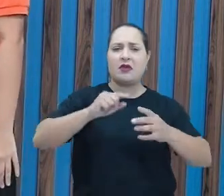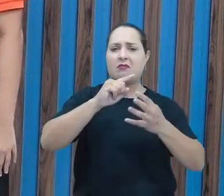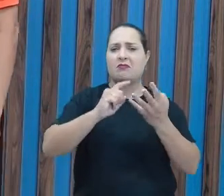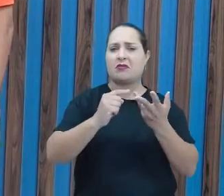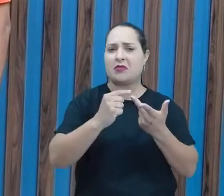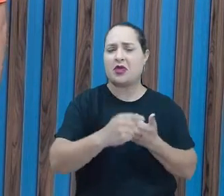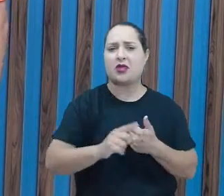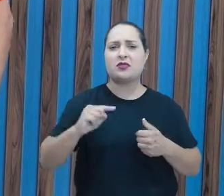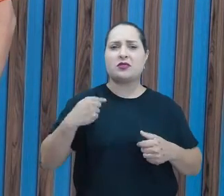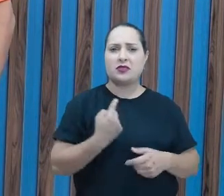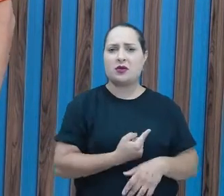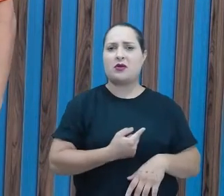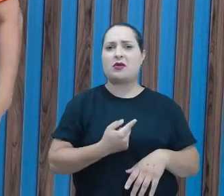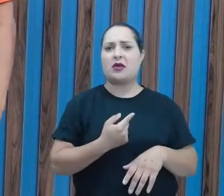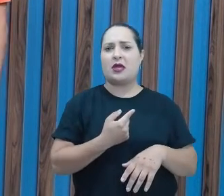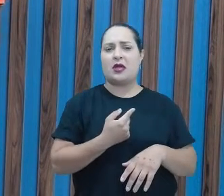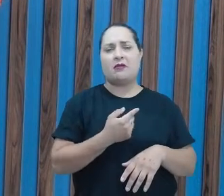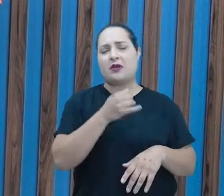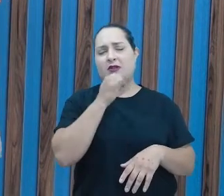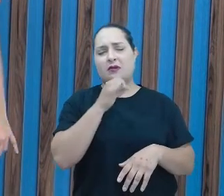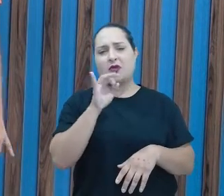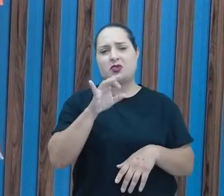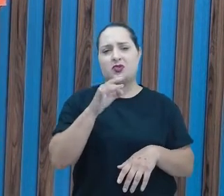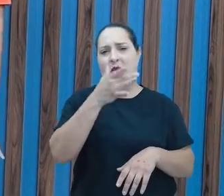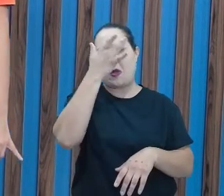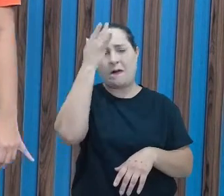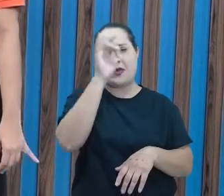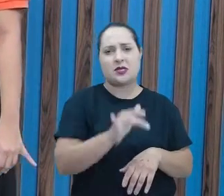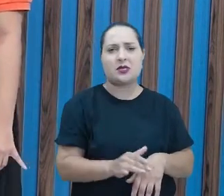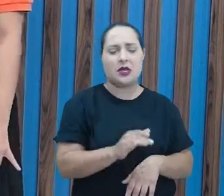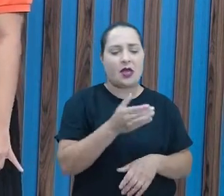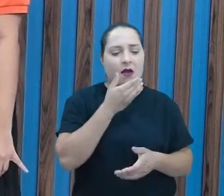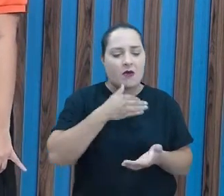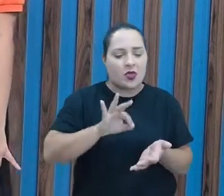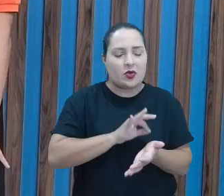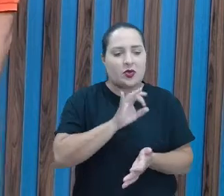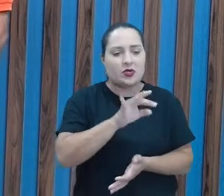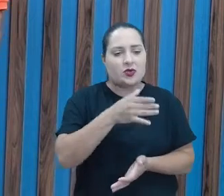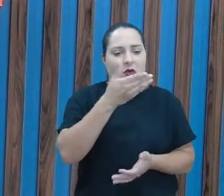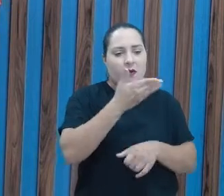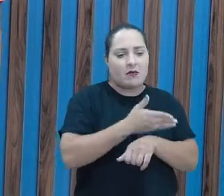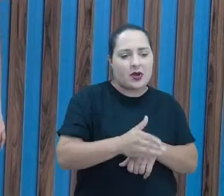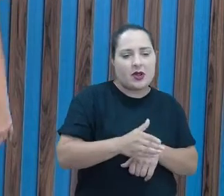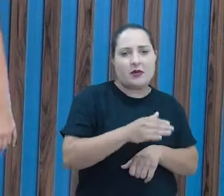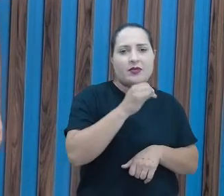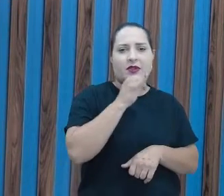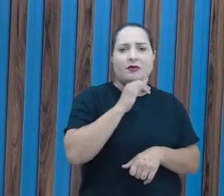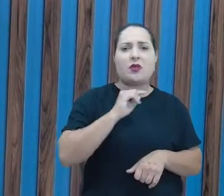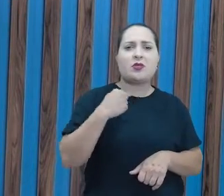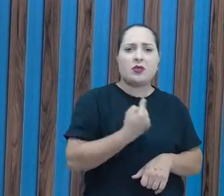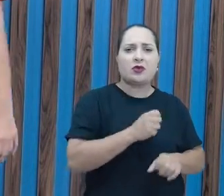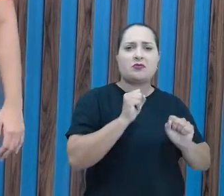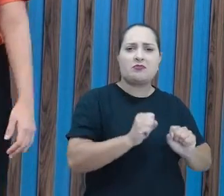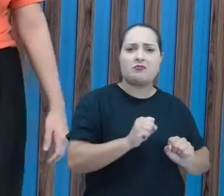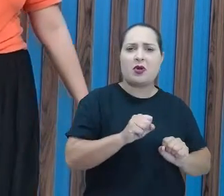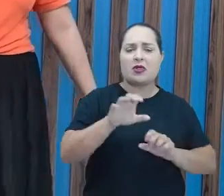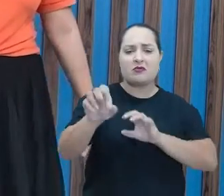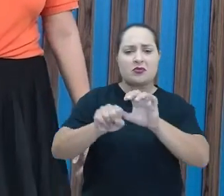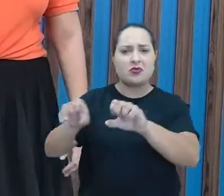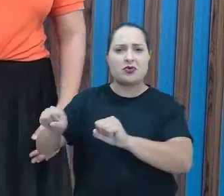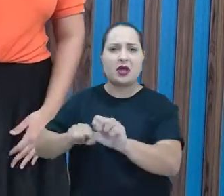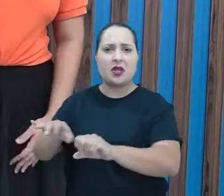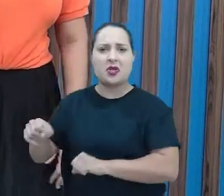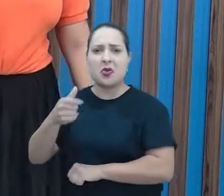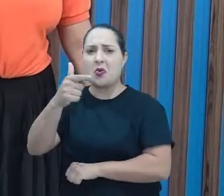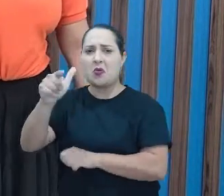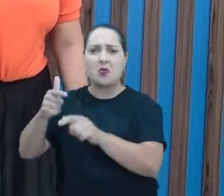buscar outras autorias, né? Mulheres, pessoas não brancas, pessoas com deficiência, pessoas LGBTQI+. Analisar